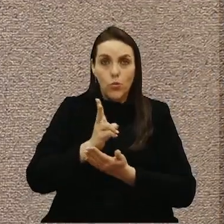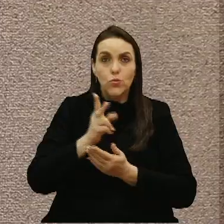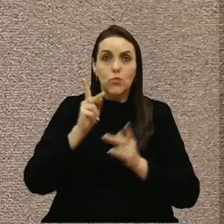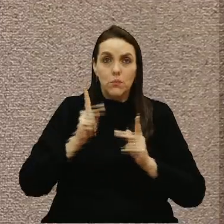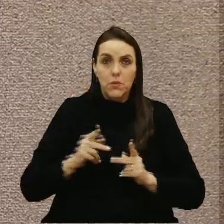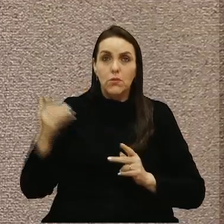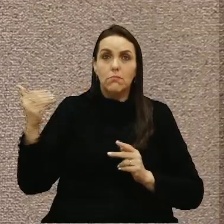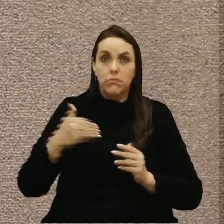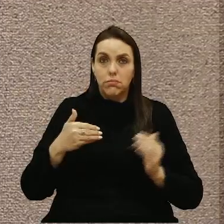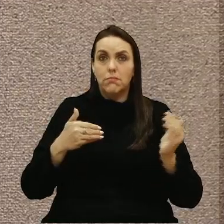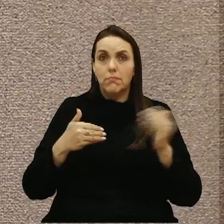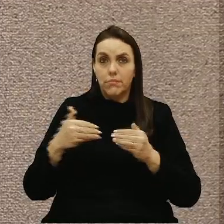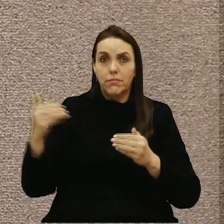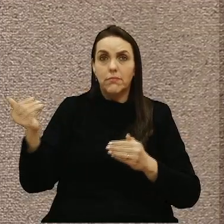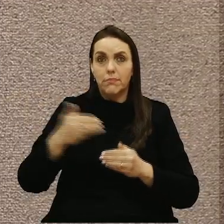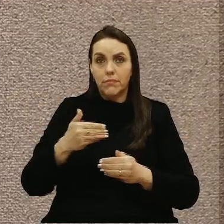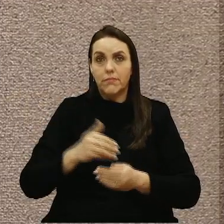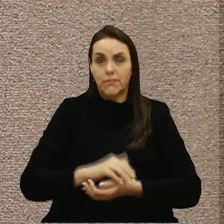gente.